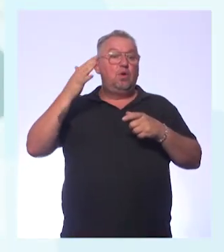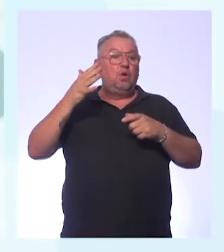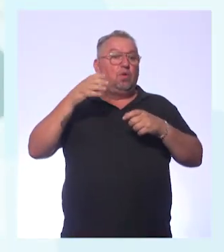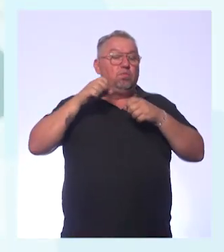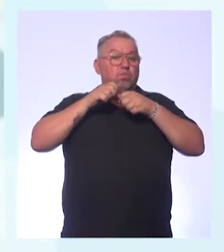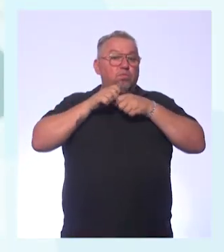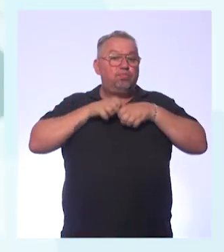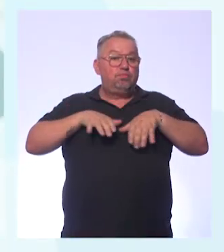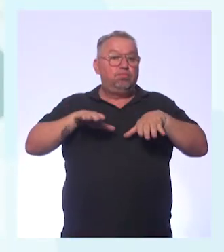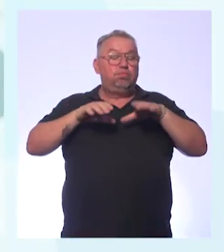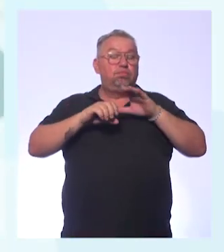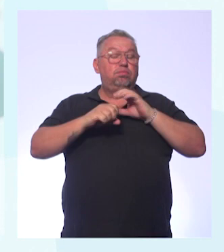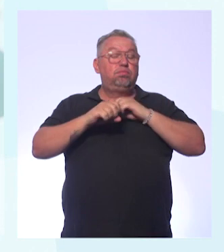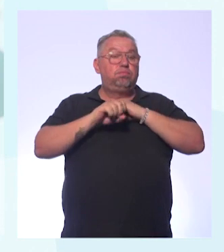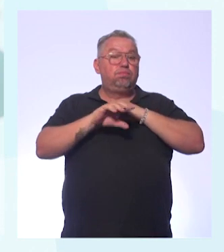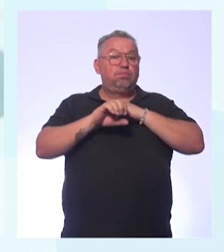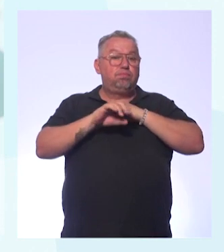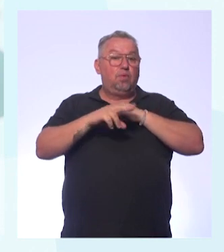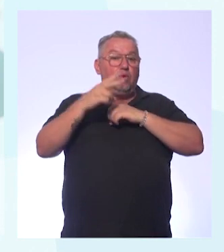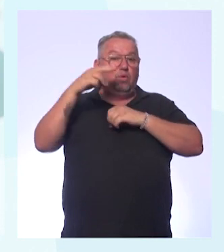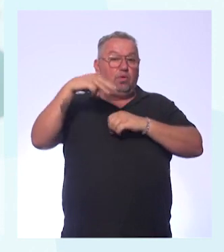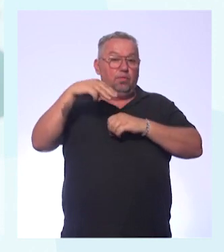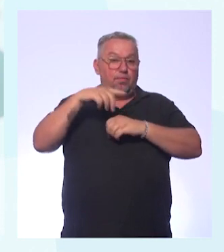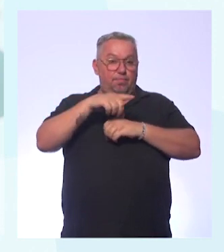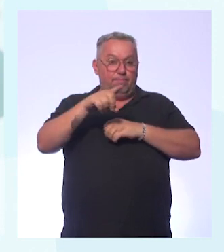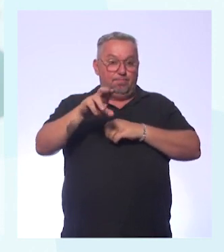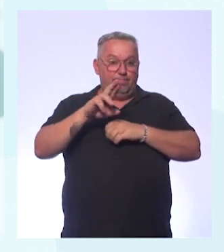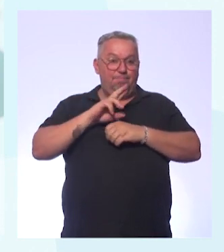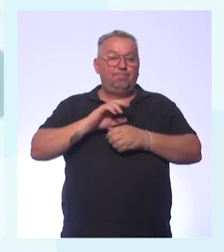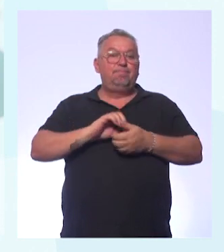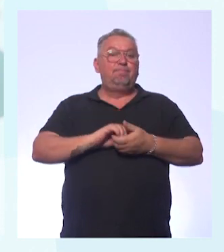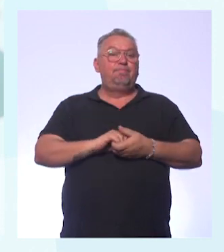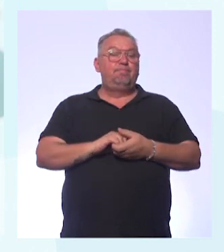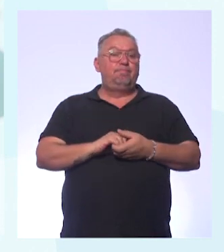respiratória? E eu vou dar 2 minutinhos para você me responder essa.